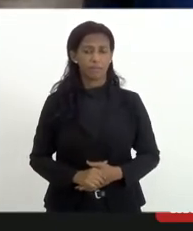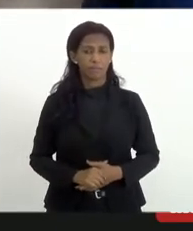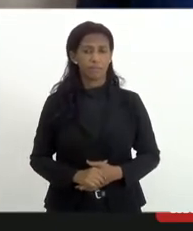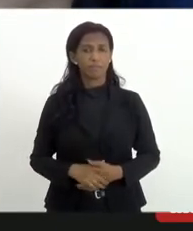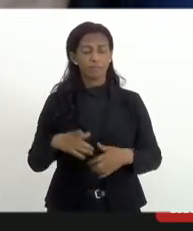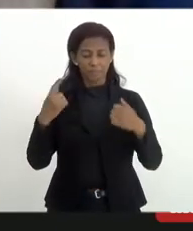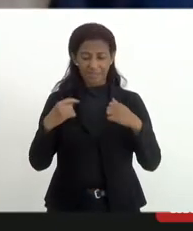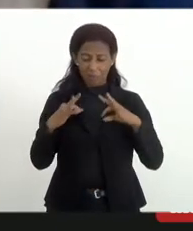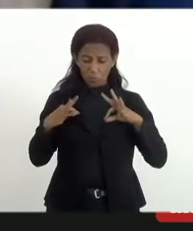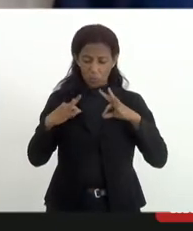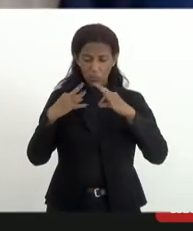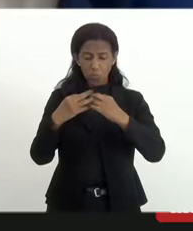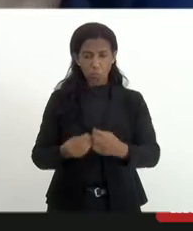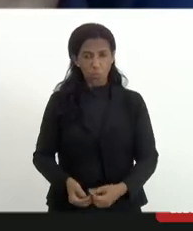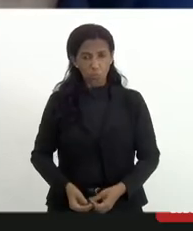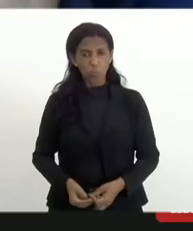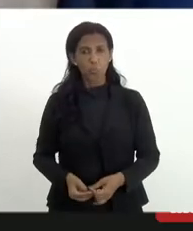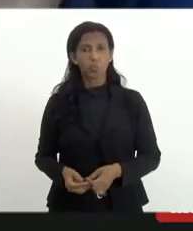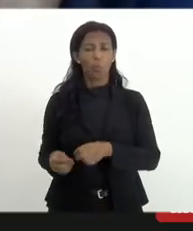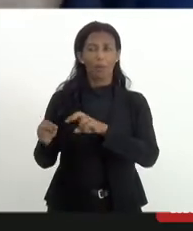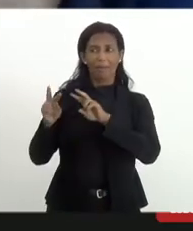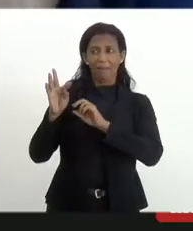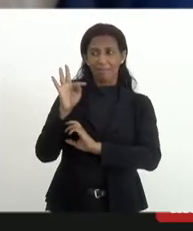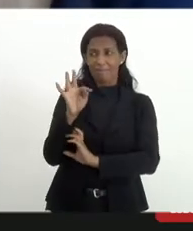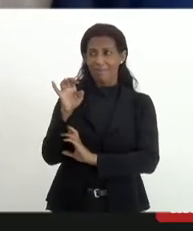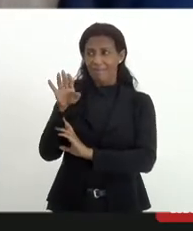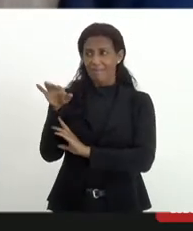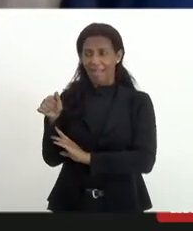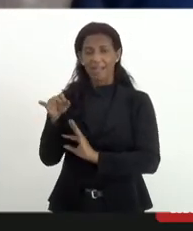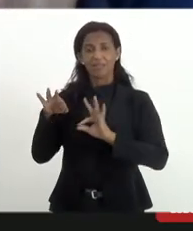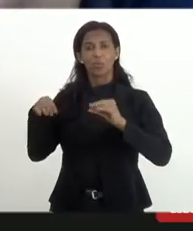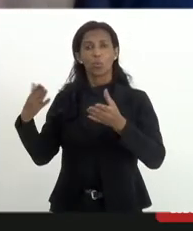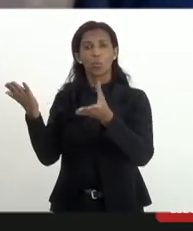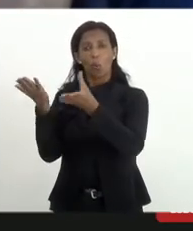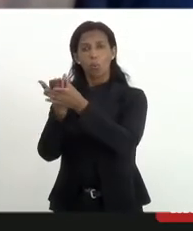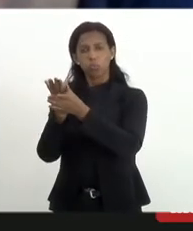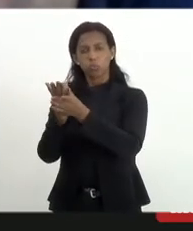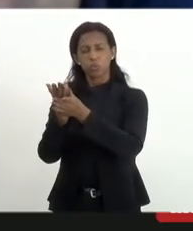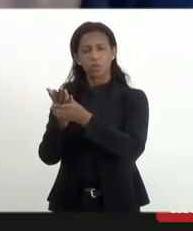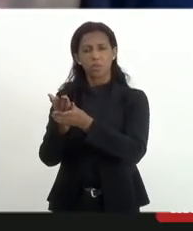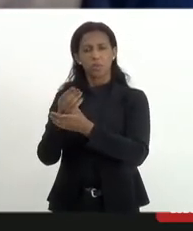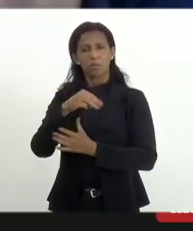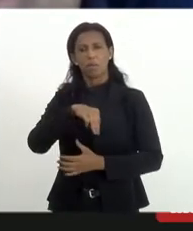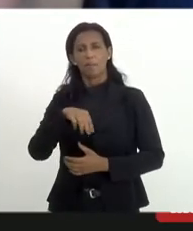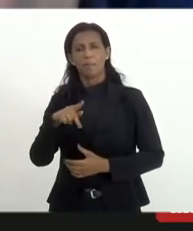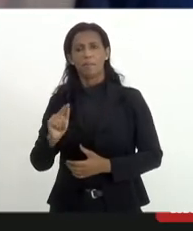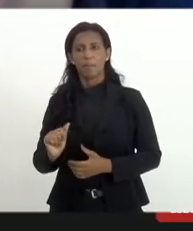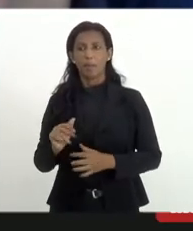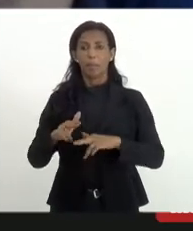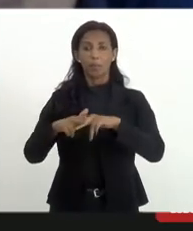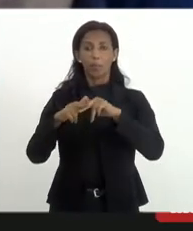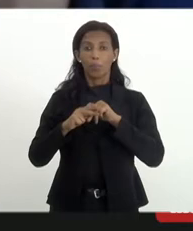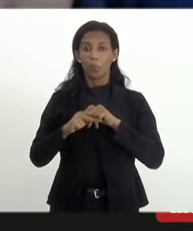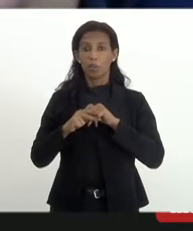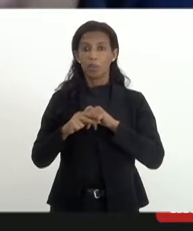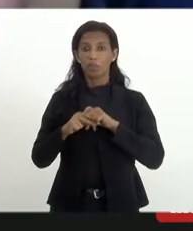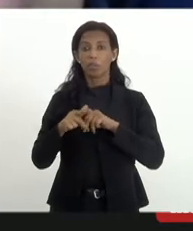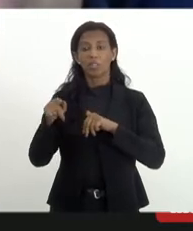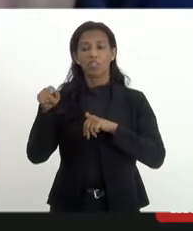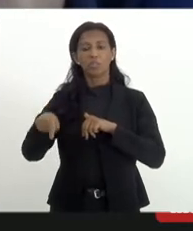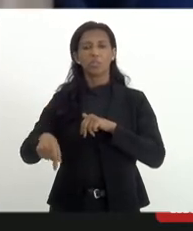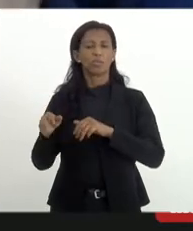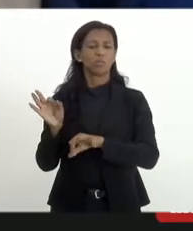que ir atrás de tudo. Em tese, em todos os processos, existe interesse do MP. Por isso, eles estão postos em